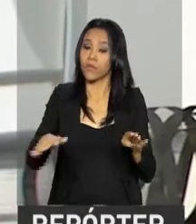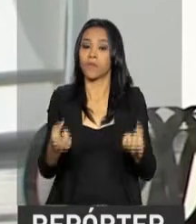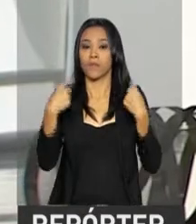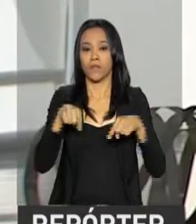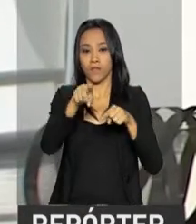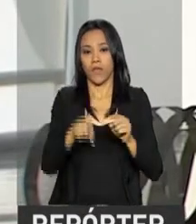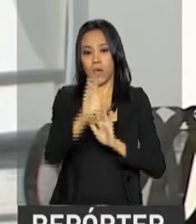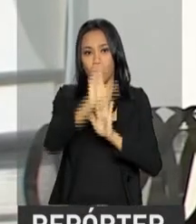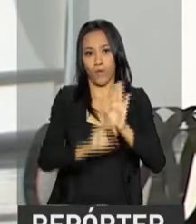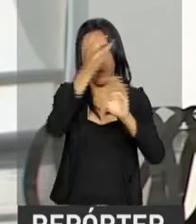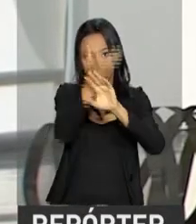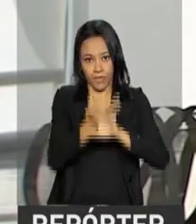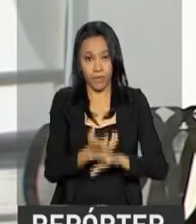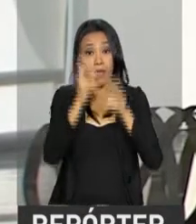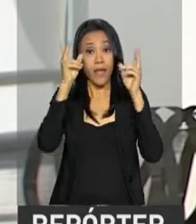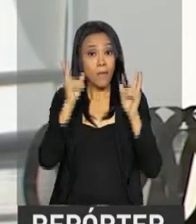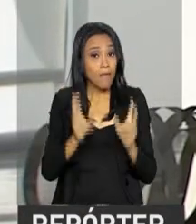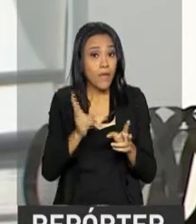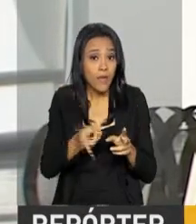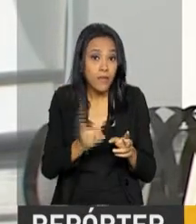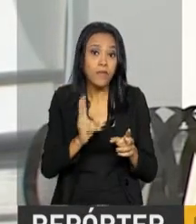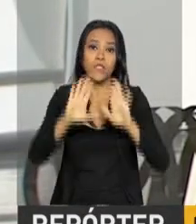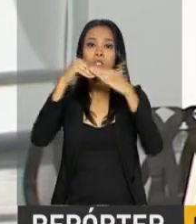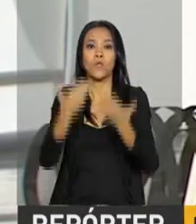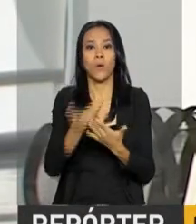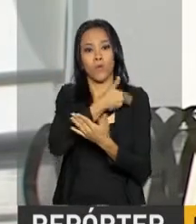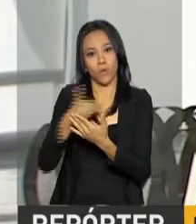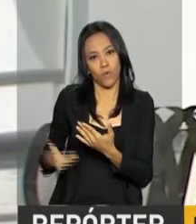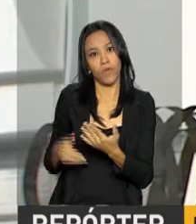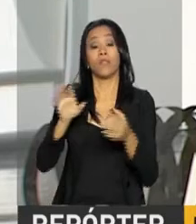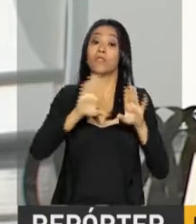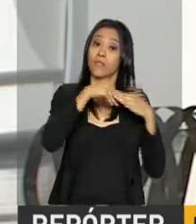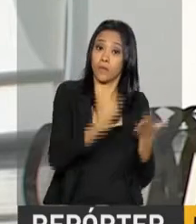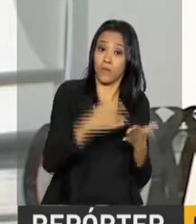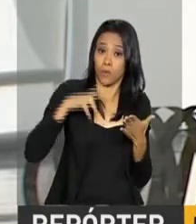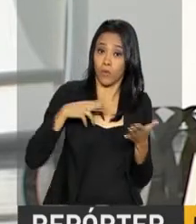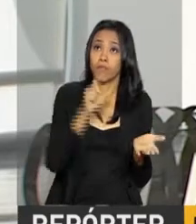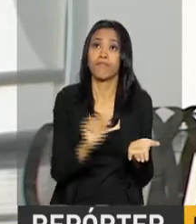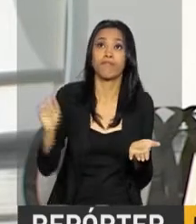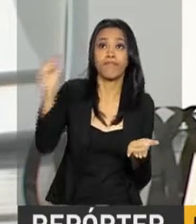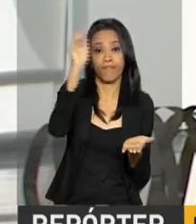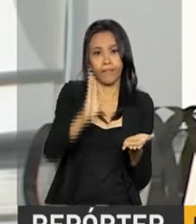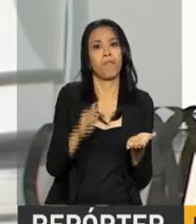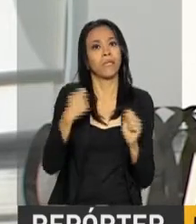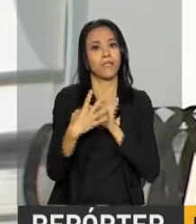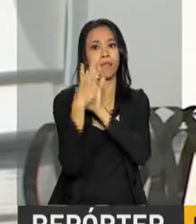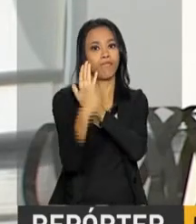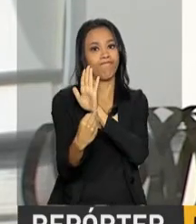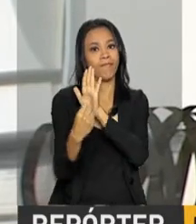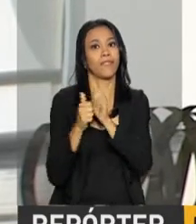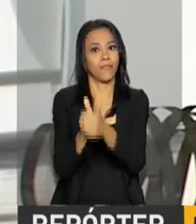curricular é a mesma diretriz que todas as escolas públicas ou privadas do ensino fundamental infantil vão ter que seguir